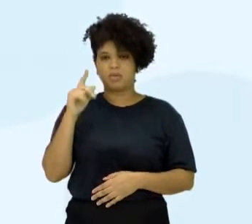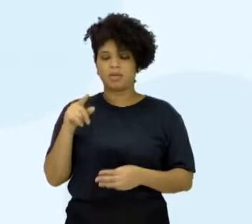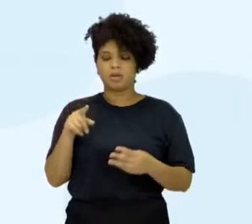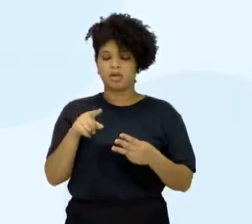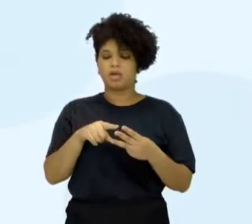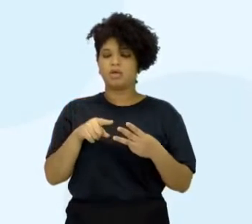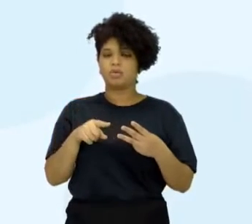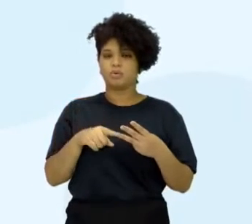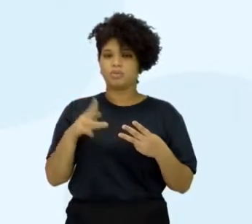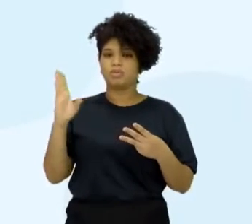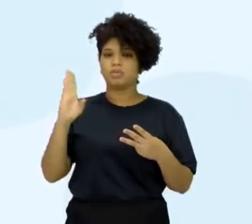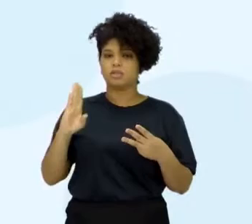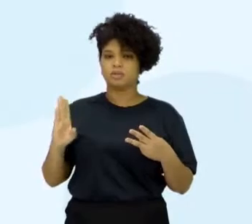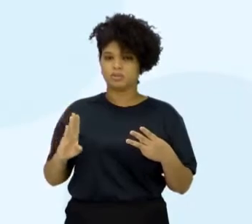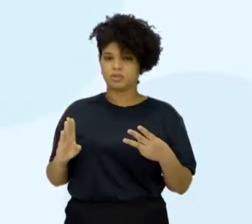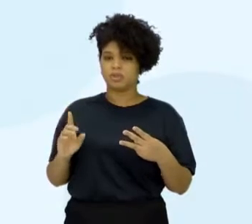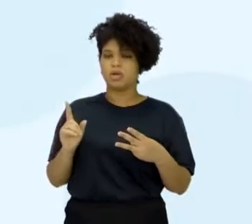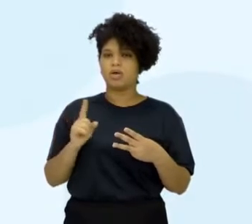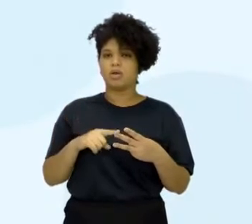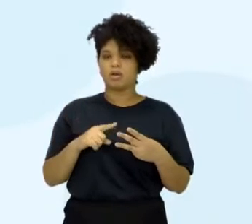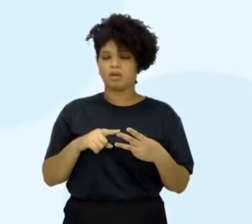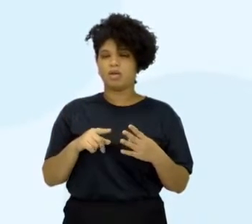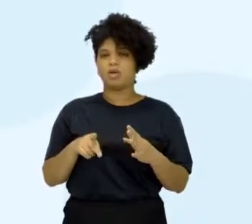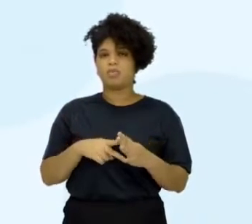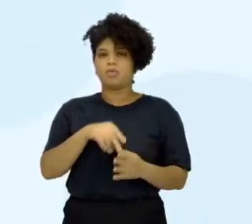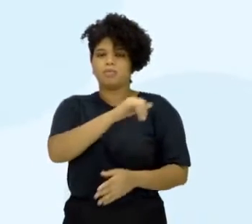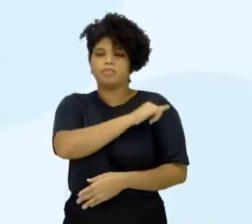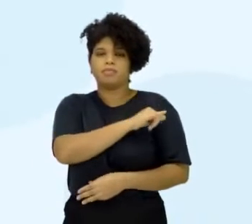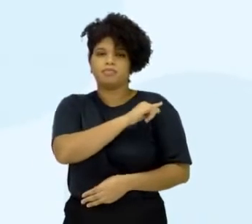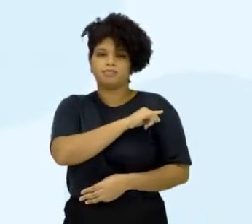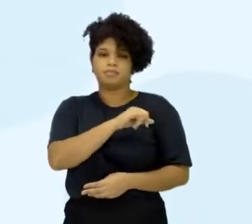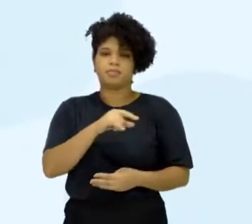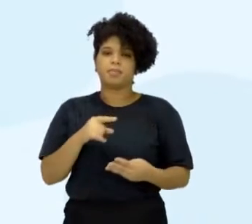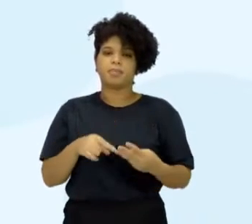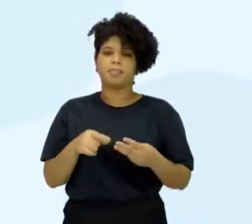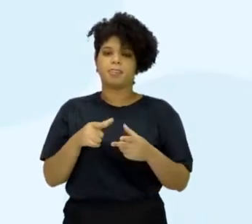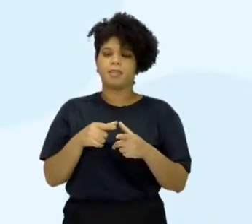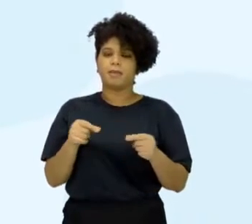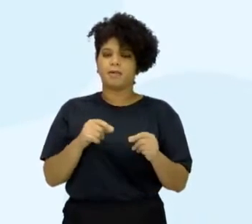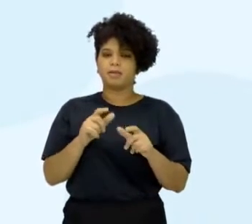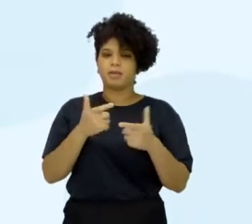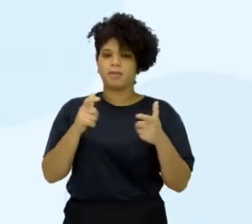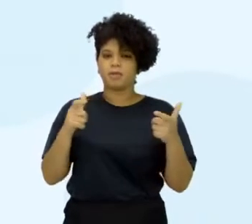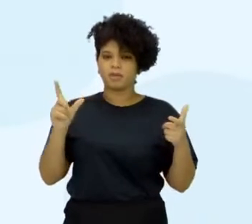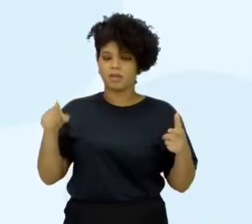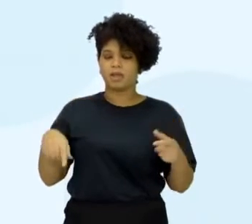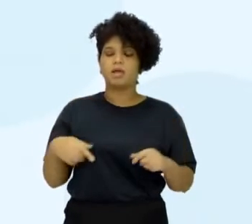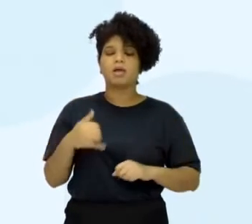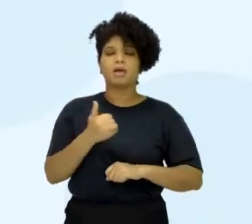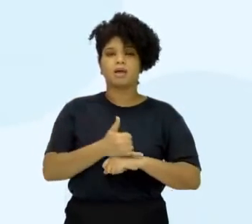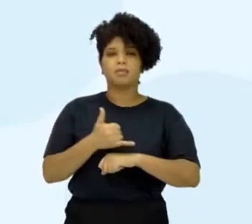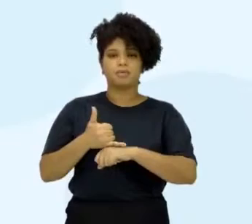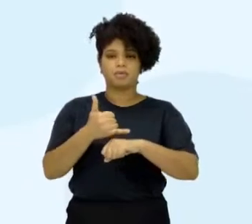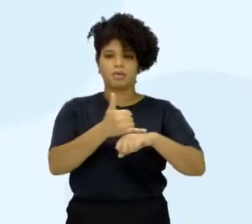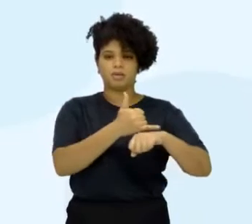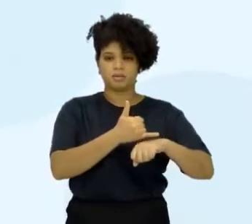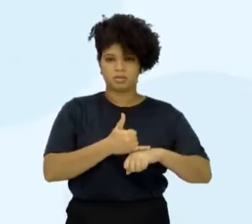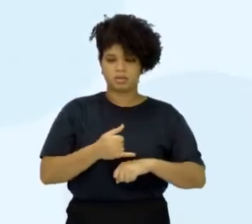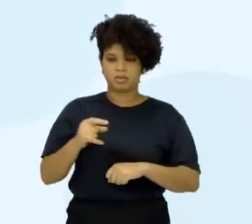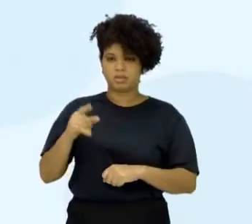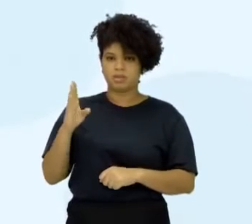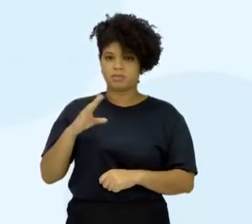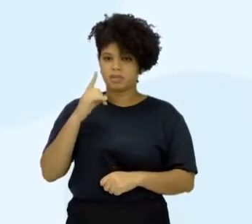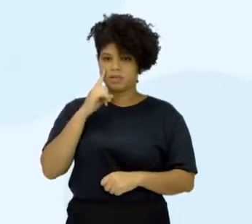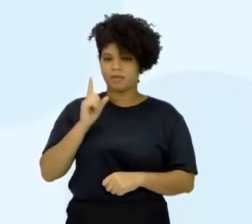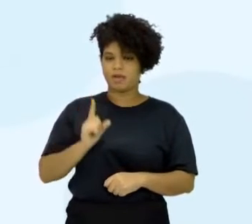metrópoles nacionais, Brasília e Rio de Janeiro. As outras aí são metrópoles, na sua grande maioria capitais do Brasil, né? E esses